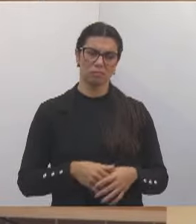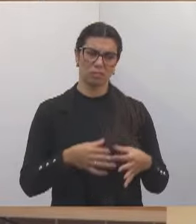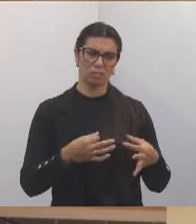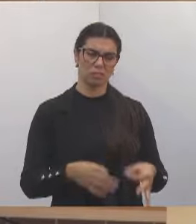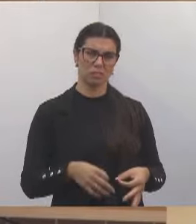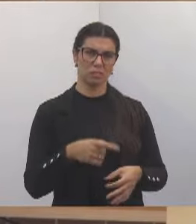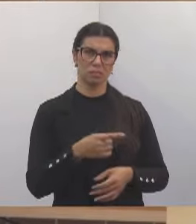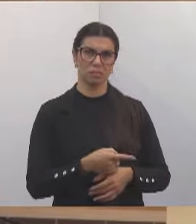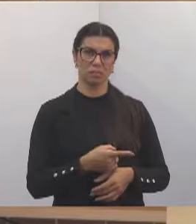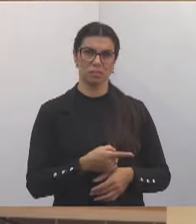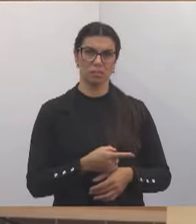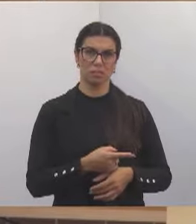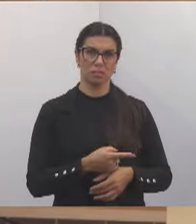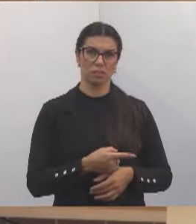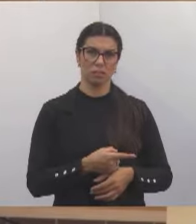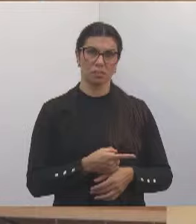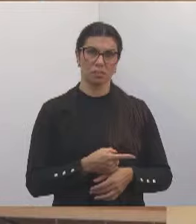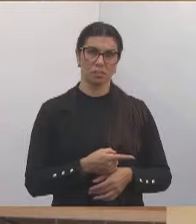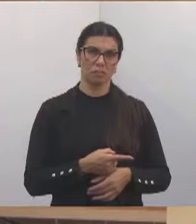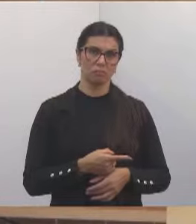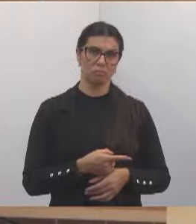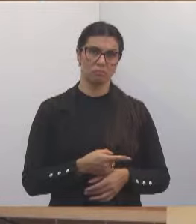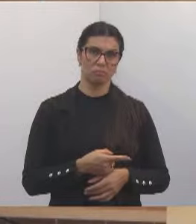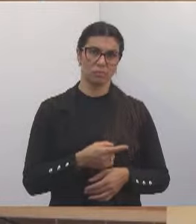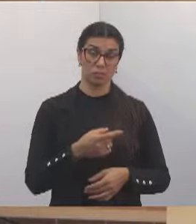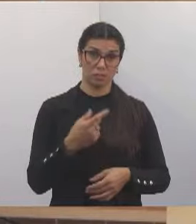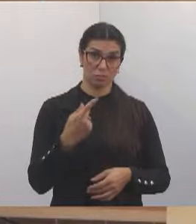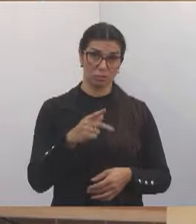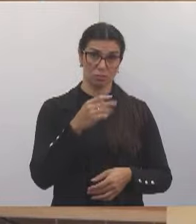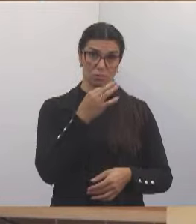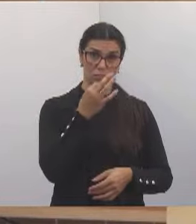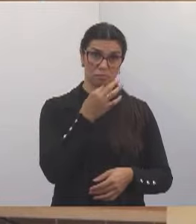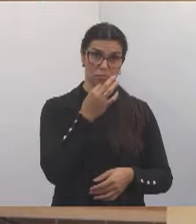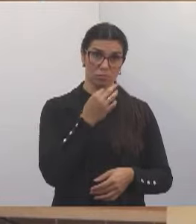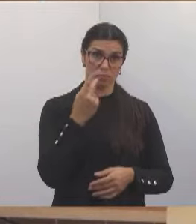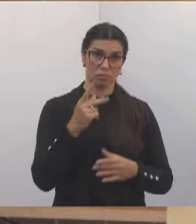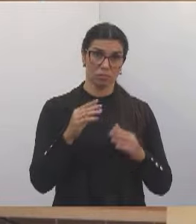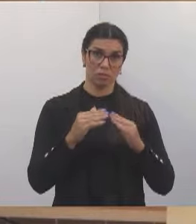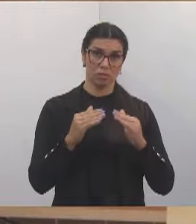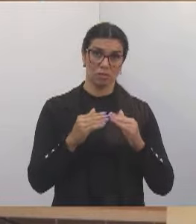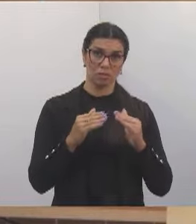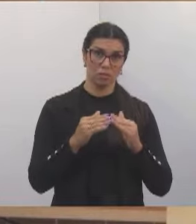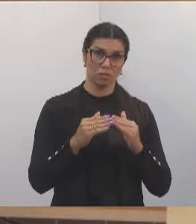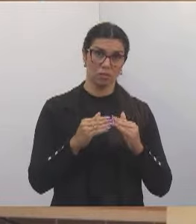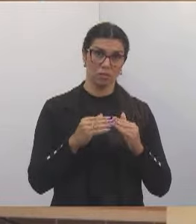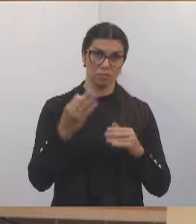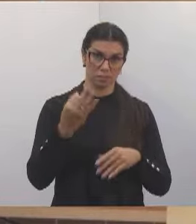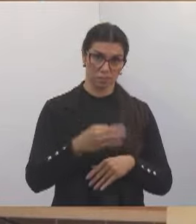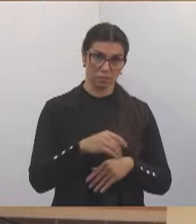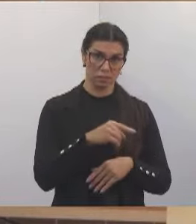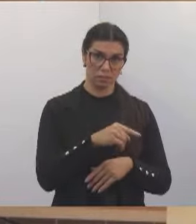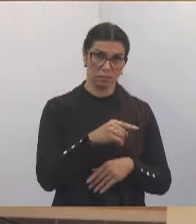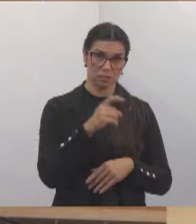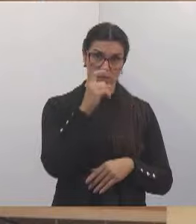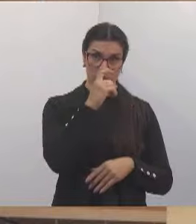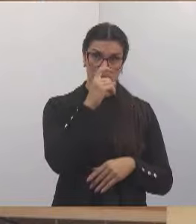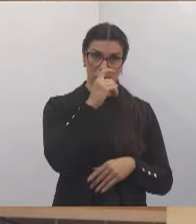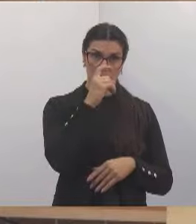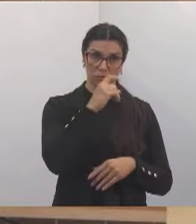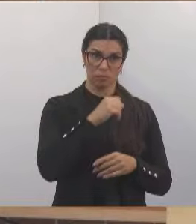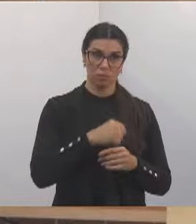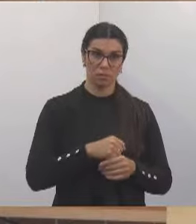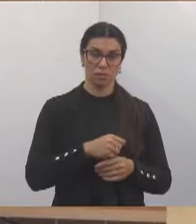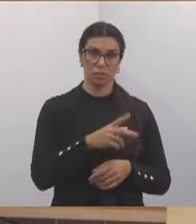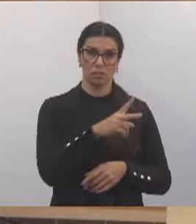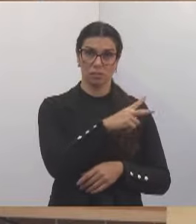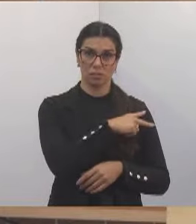certa? Essa pessoa, na sua opinião, você que está em casa, essa pessoa é certa falar que o